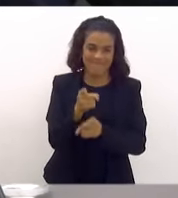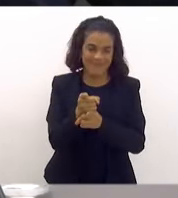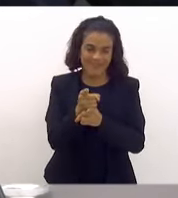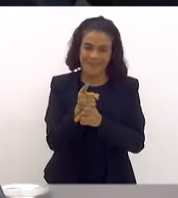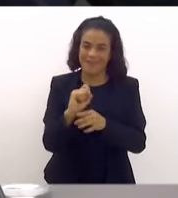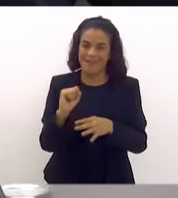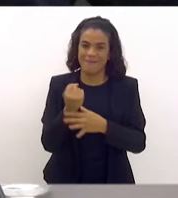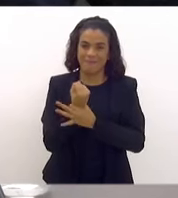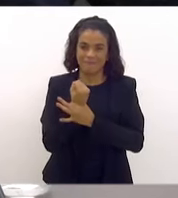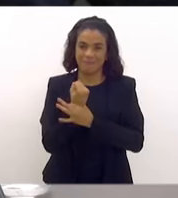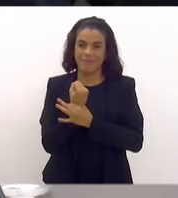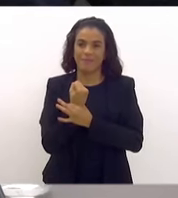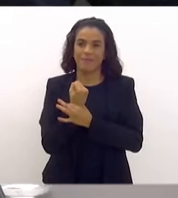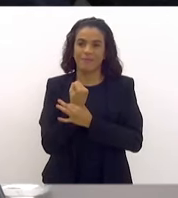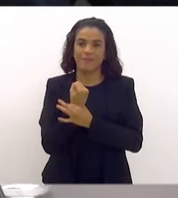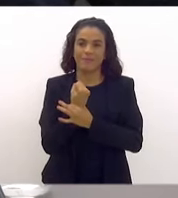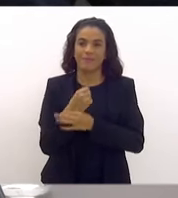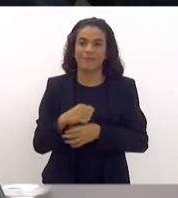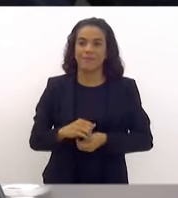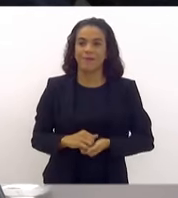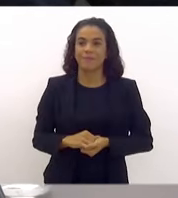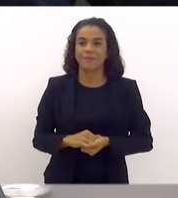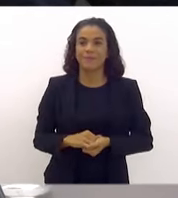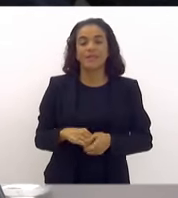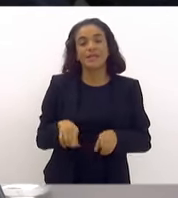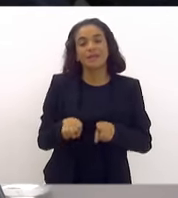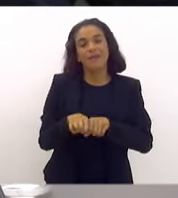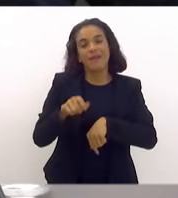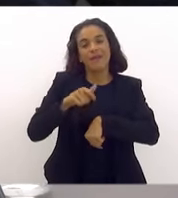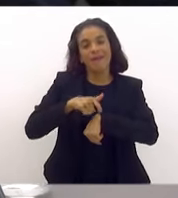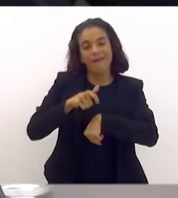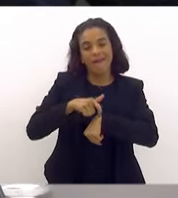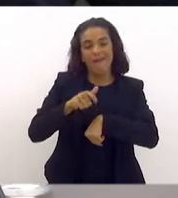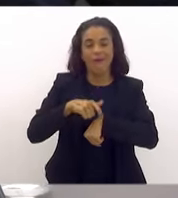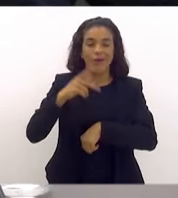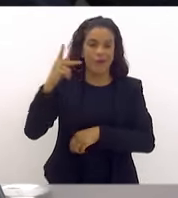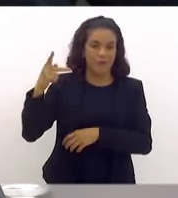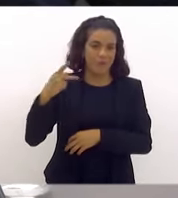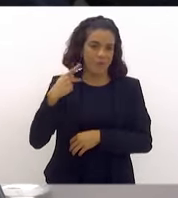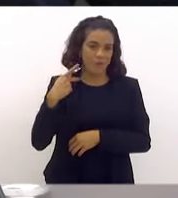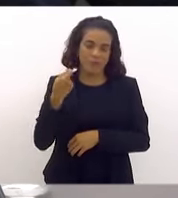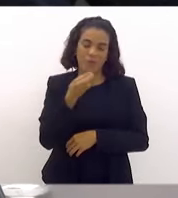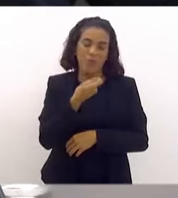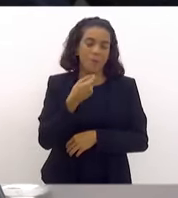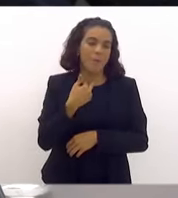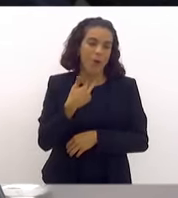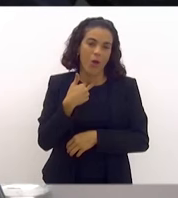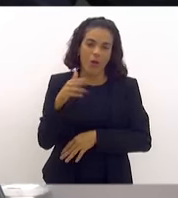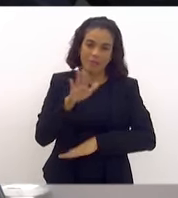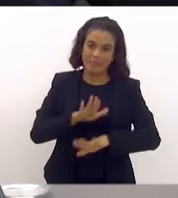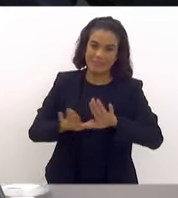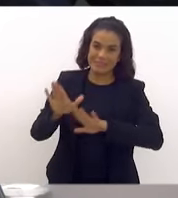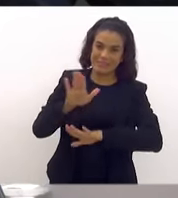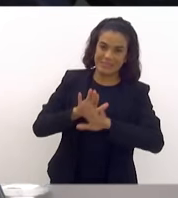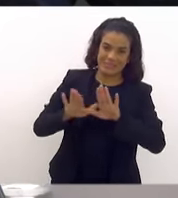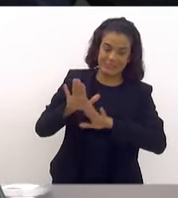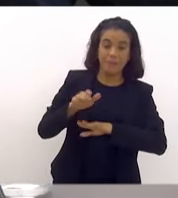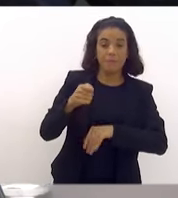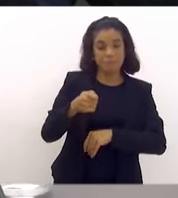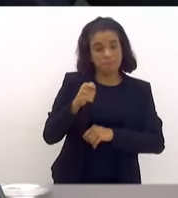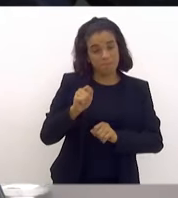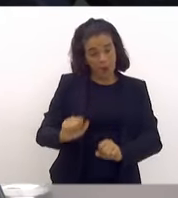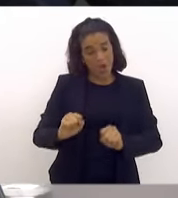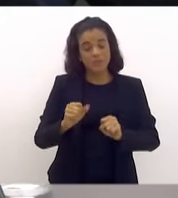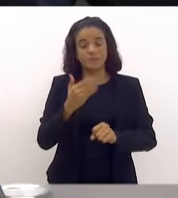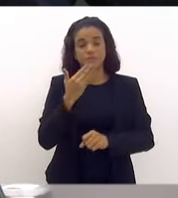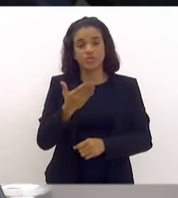segurança uma autoria delitiva e Nessas horas o promotor não tem que ter receio ele tem que pedir o arquivamento